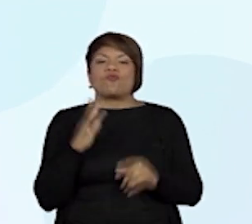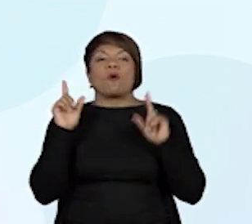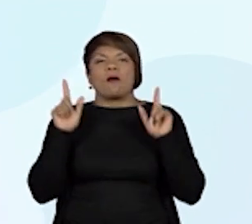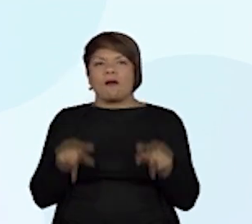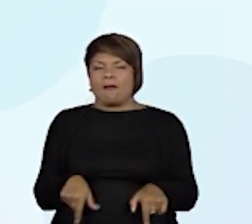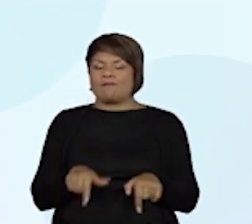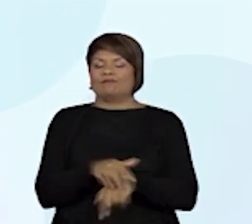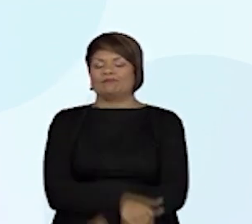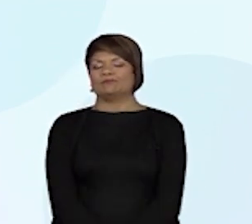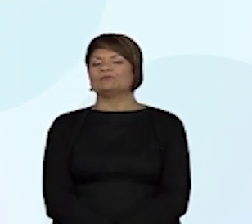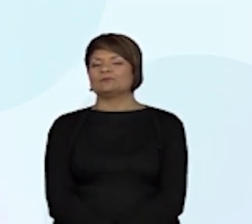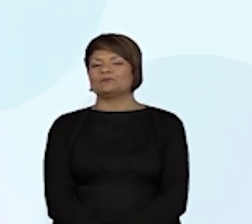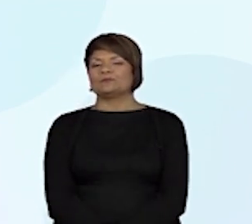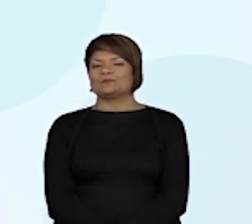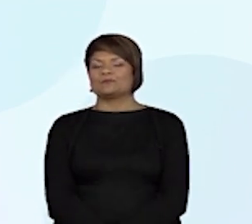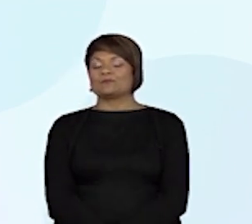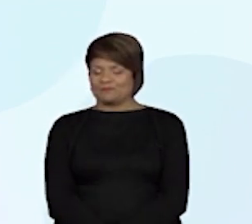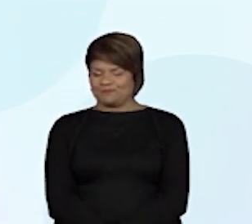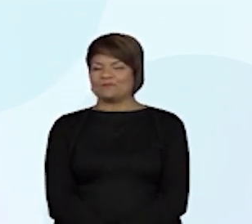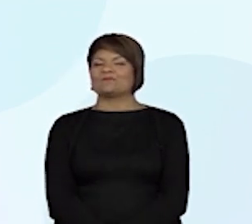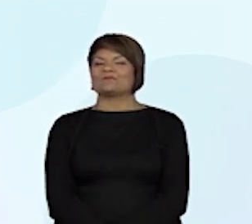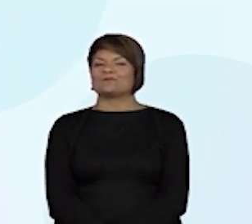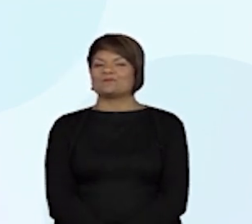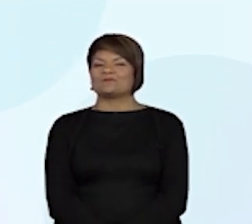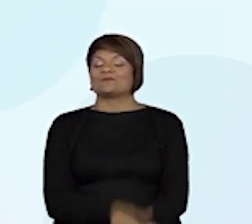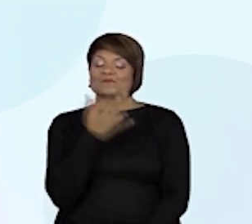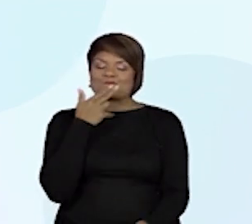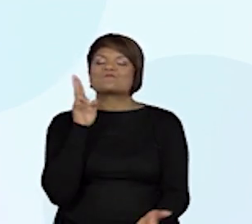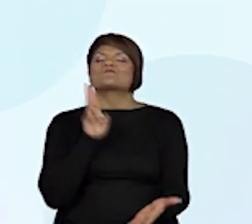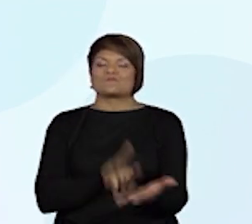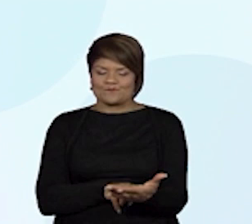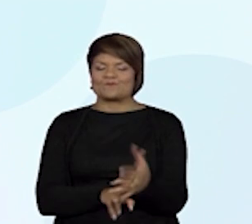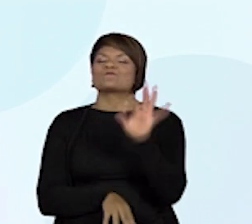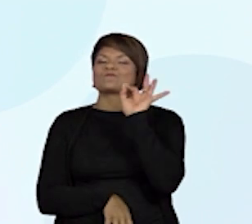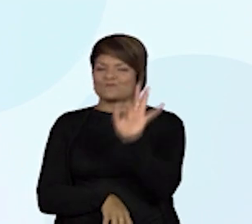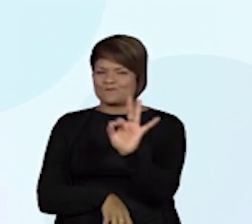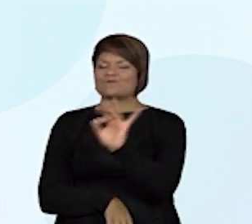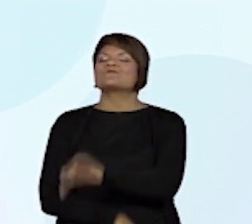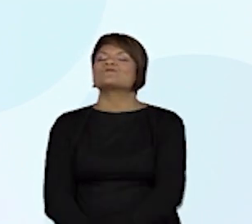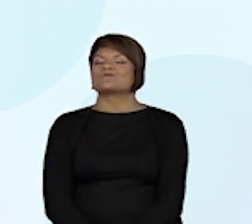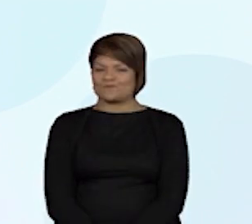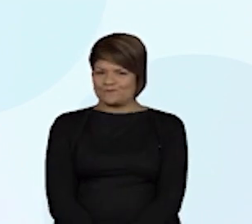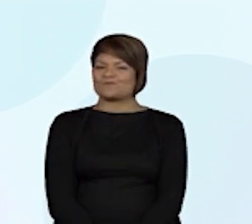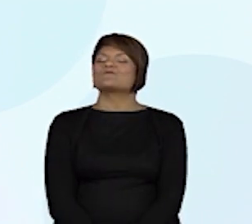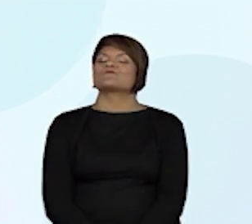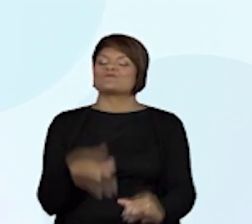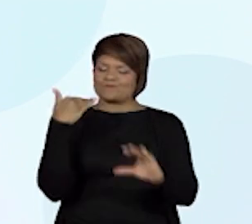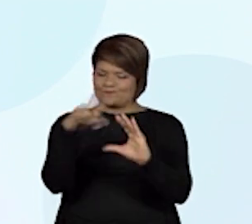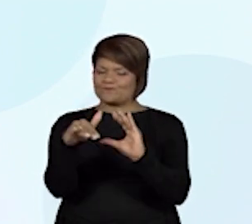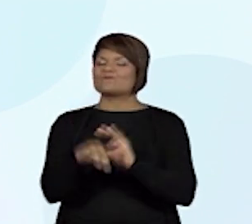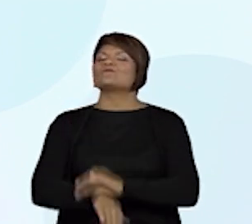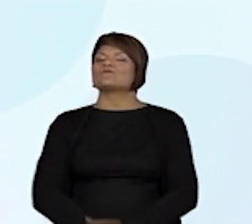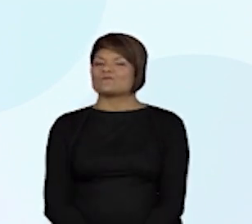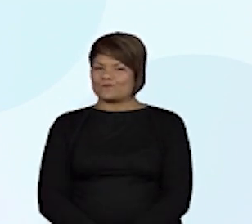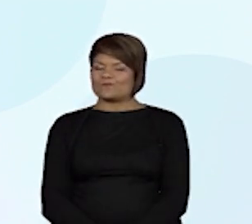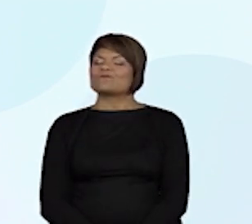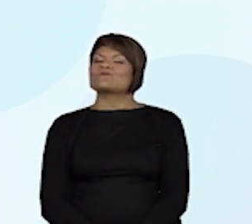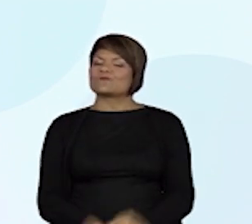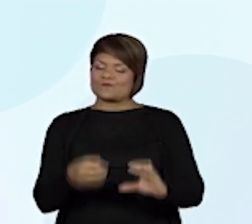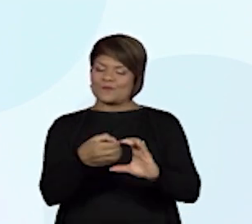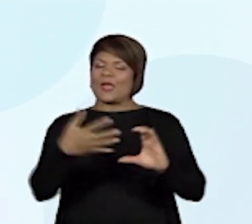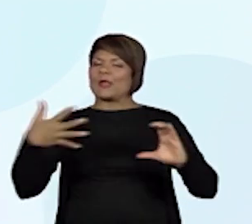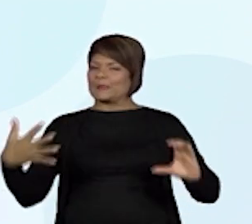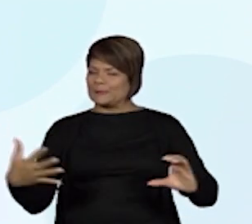essa pergunta já afirma que era uma carta mesmo, igual vocês colocaram, igual as características que a professora